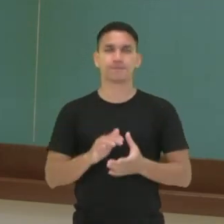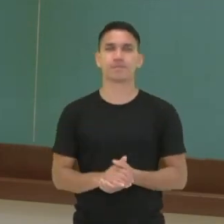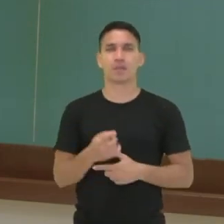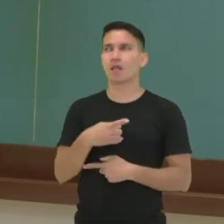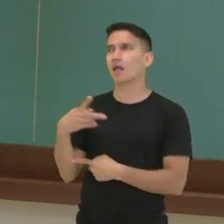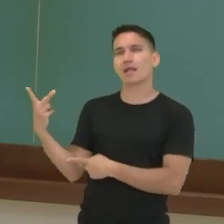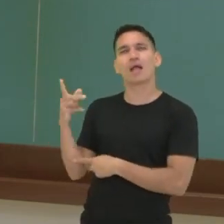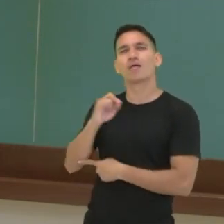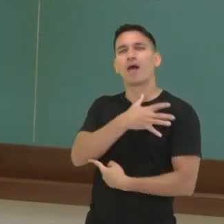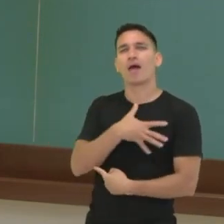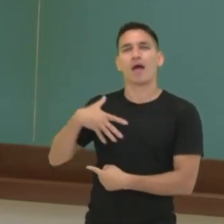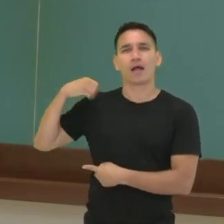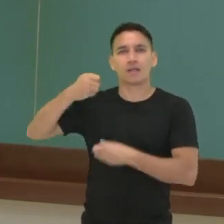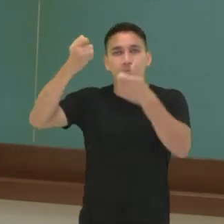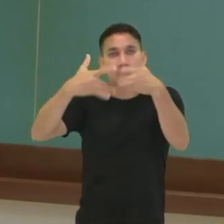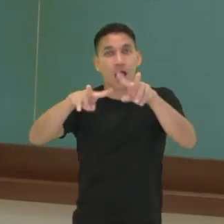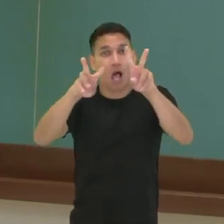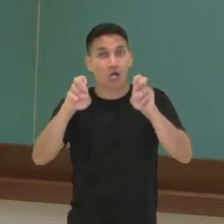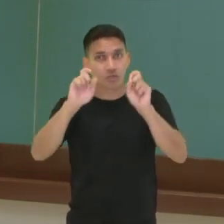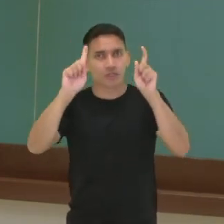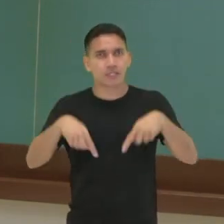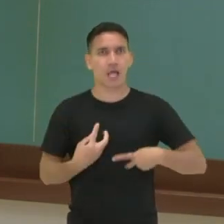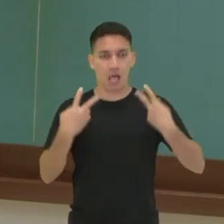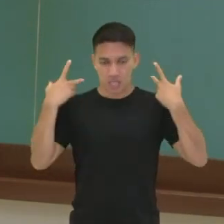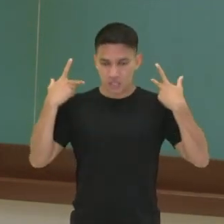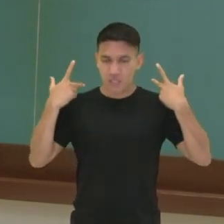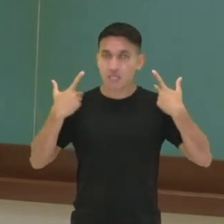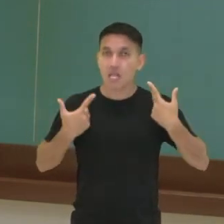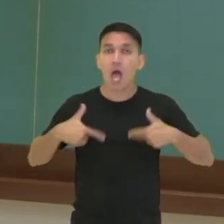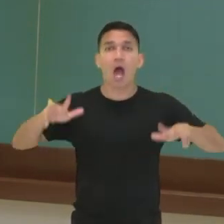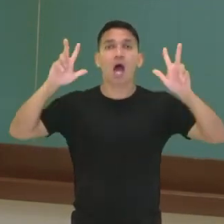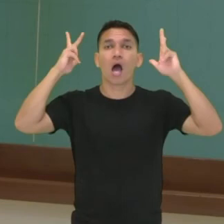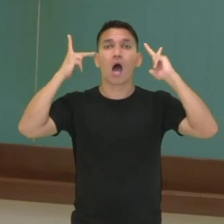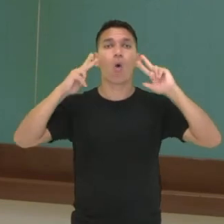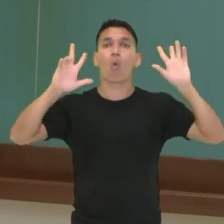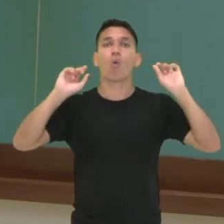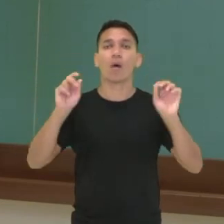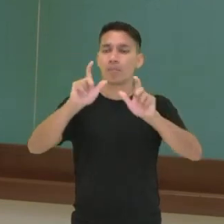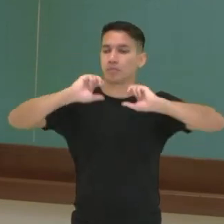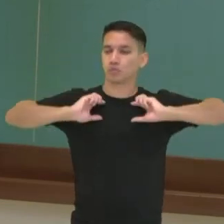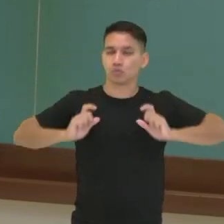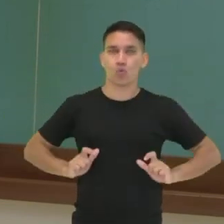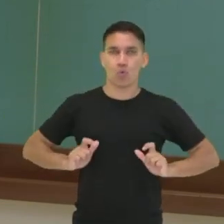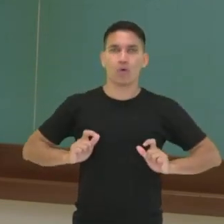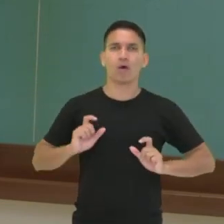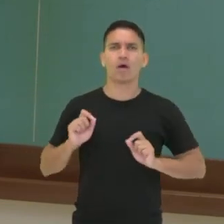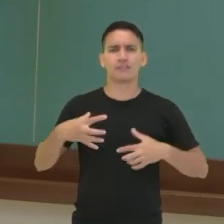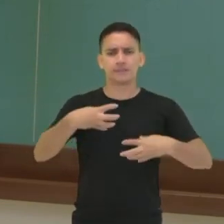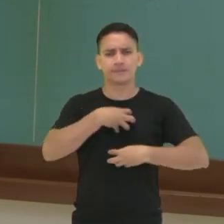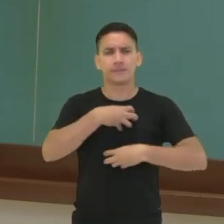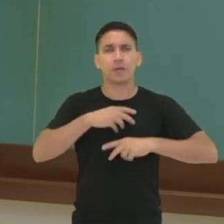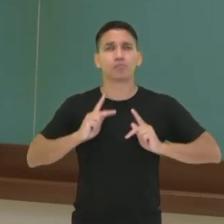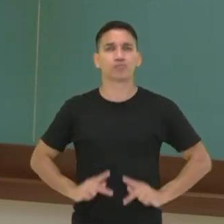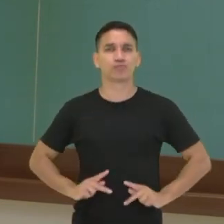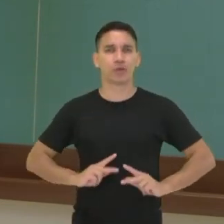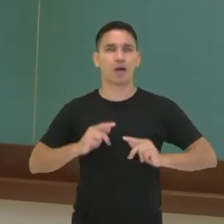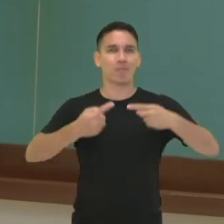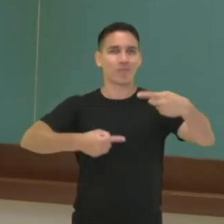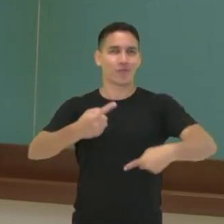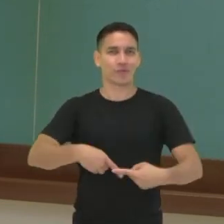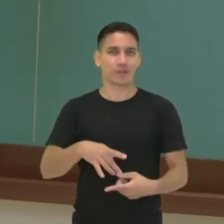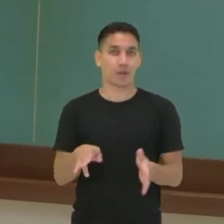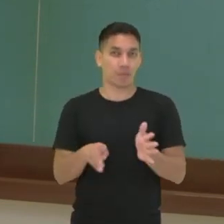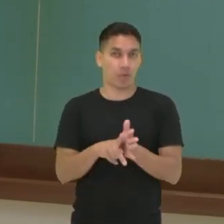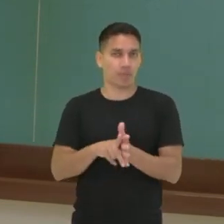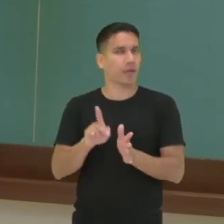Aristóteles fala sobre justamente essa natureza do sujeito como um ser político. Então, é do Aristóteles a